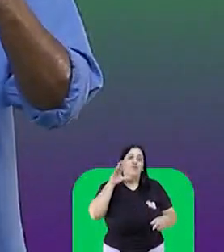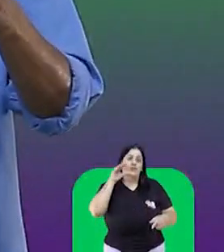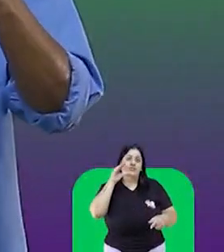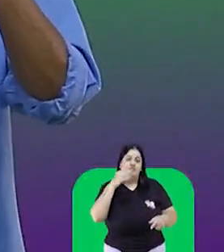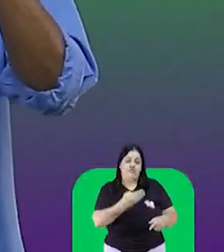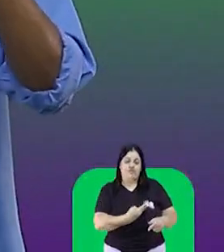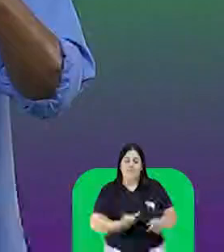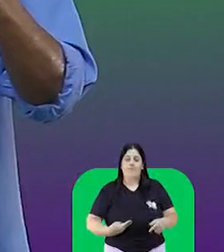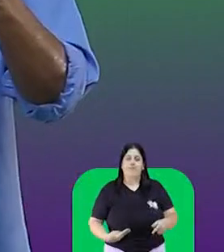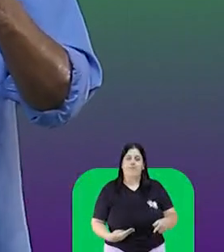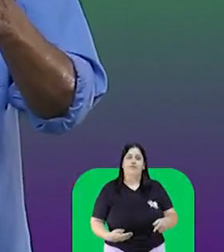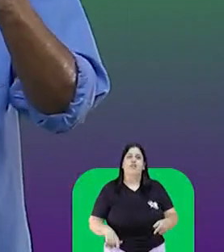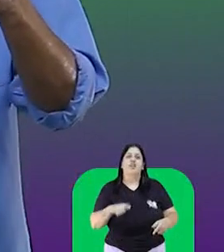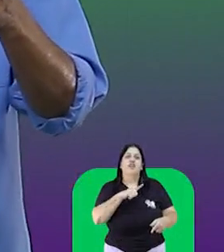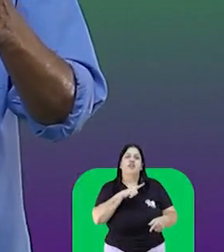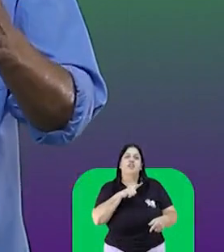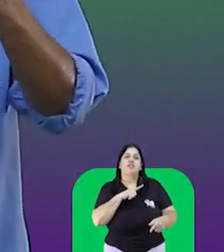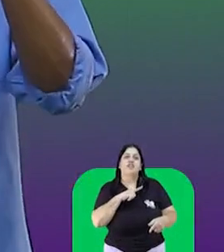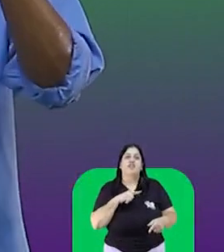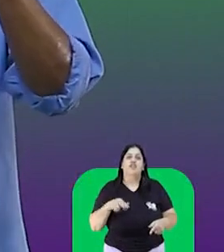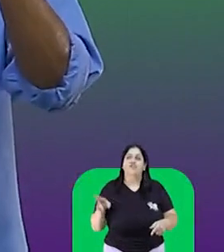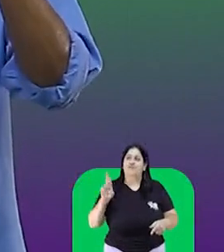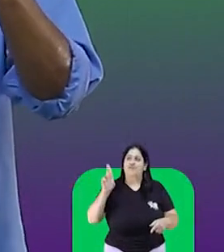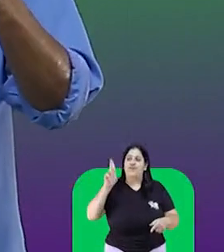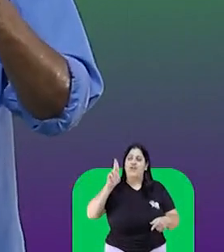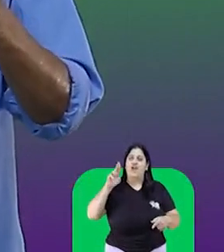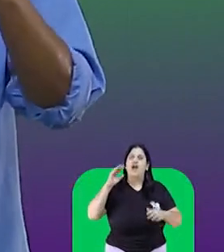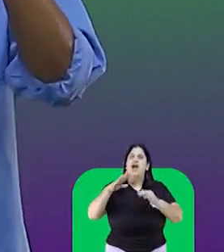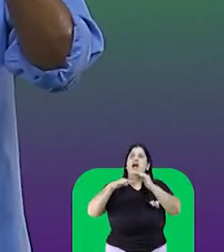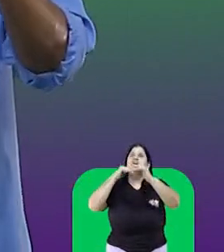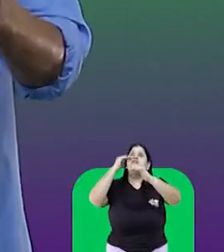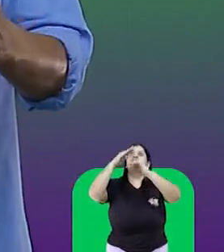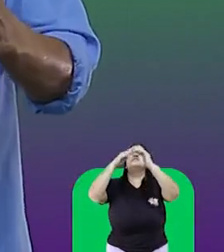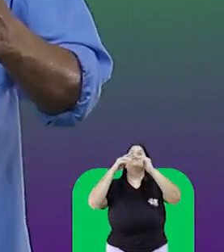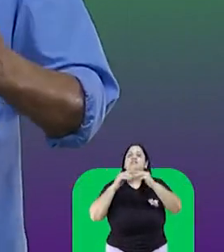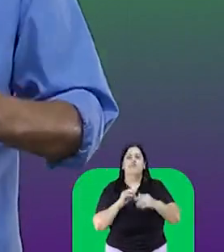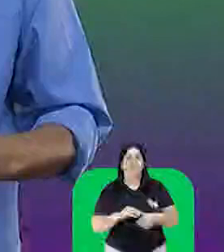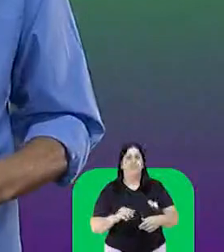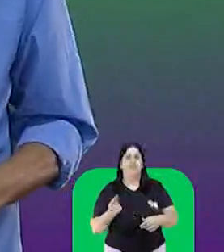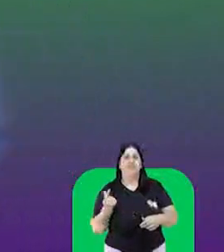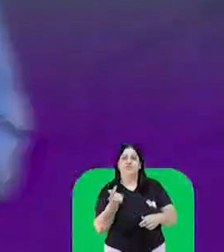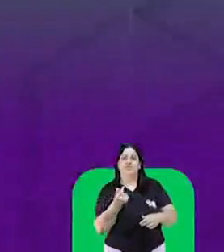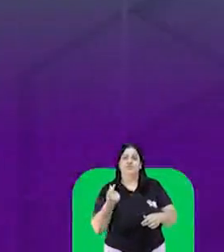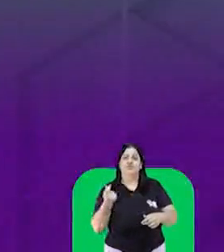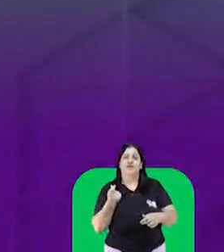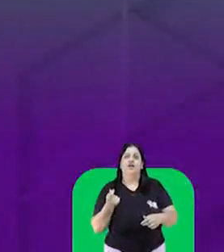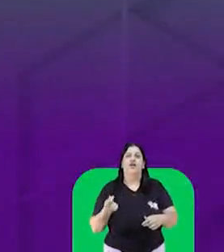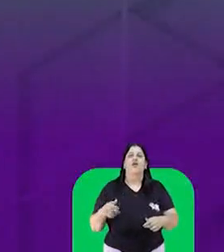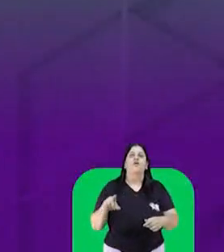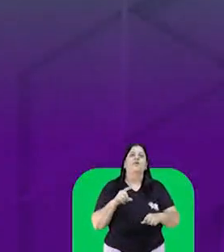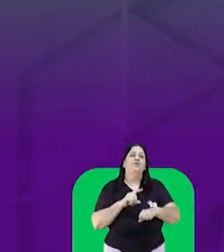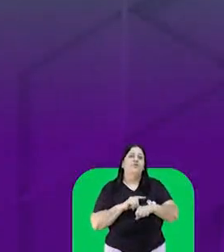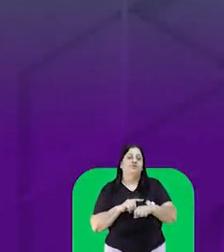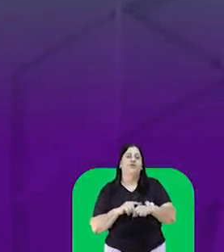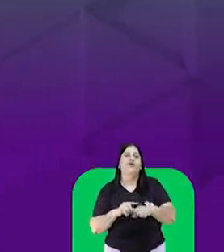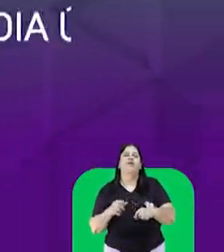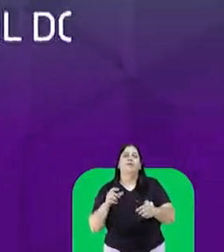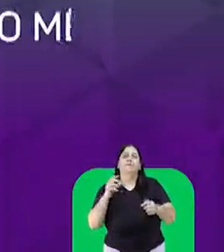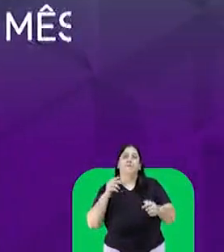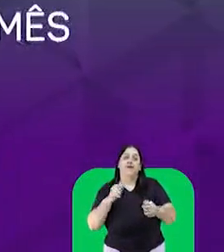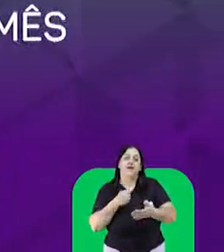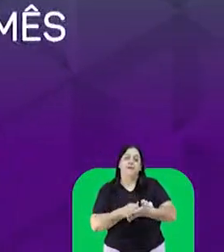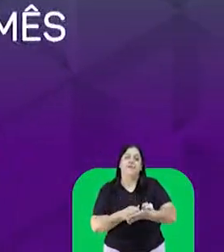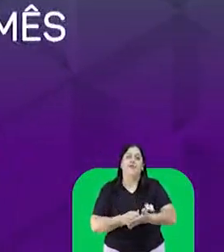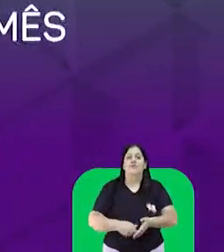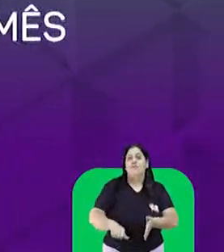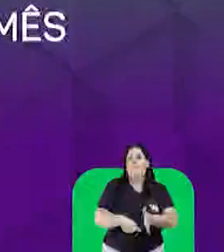servidores tiveram seus salários reajustado com aumento real acima da inflação no meu tempo pagamento foi